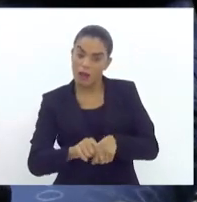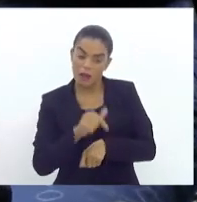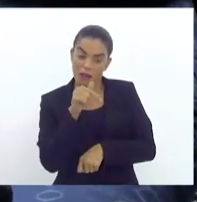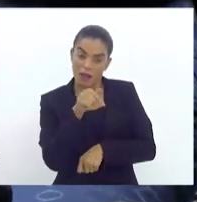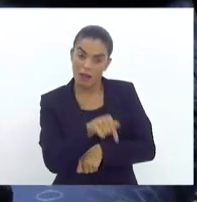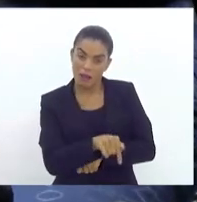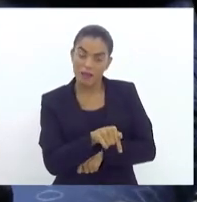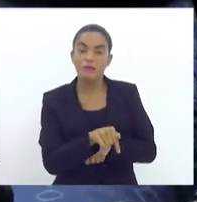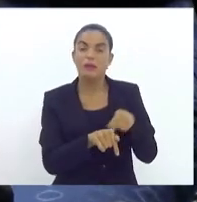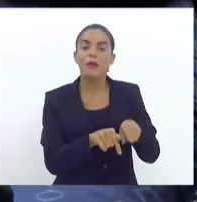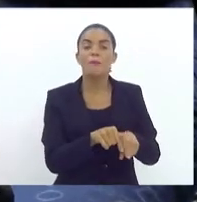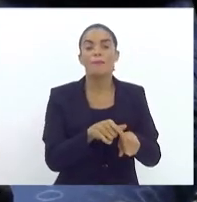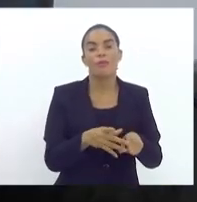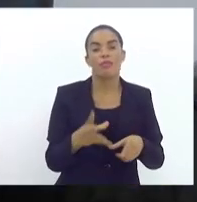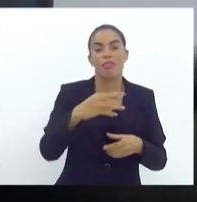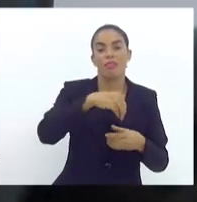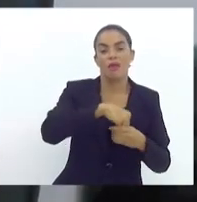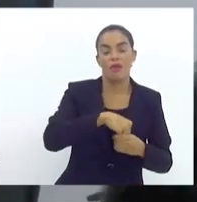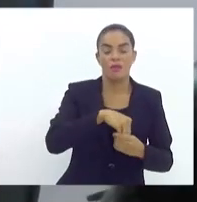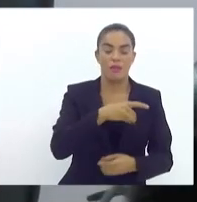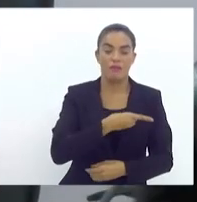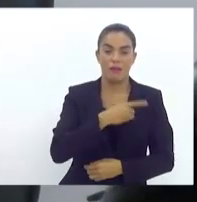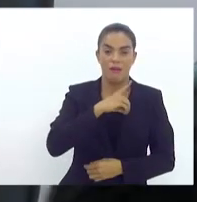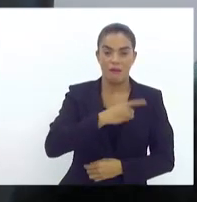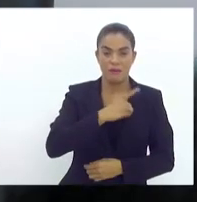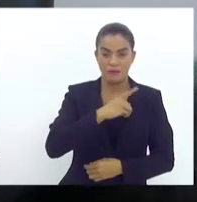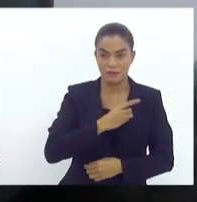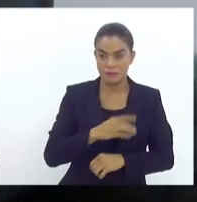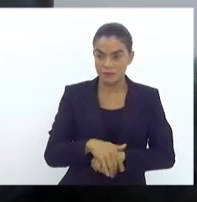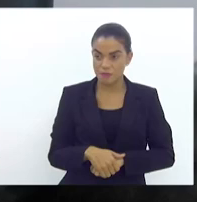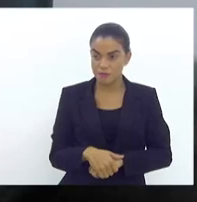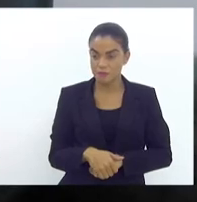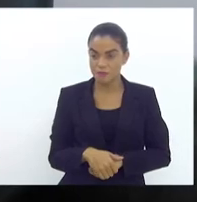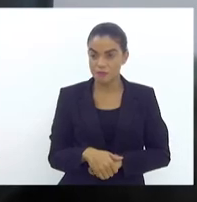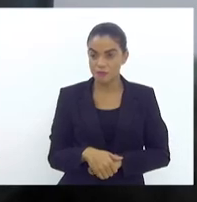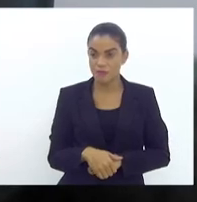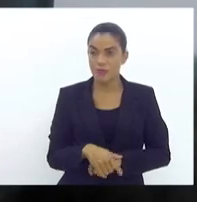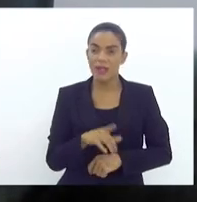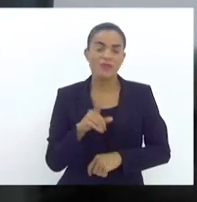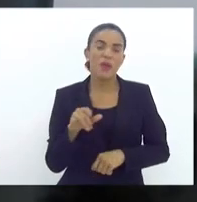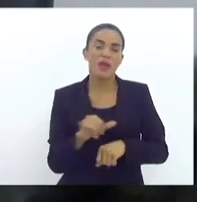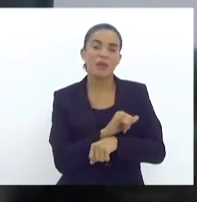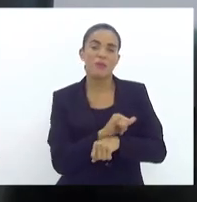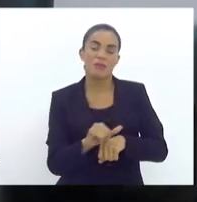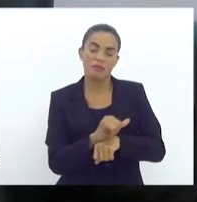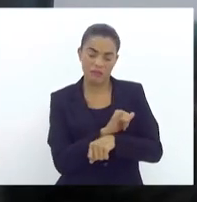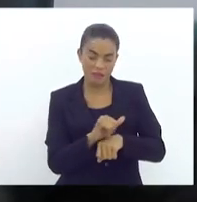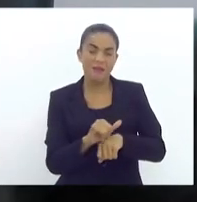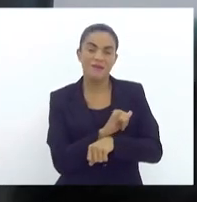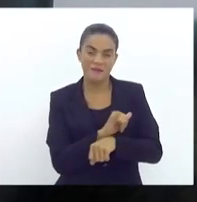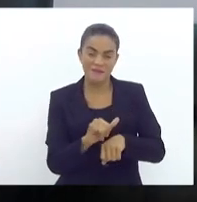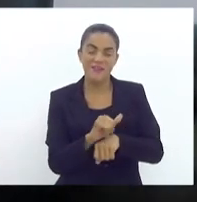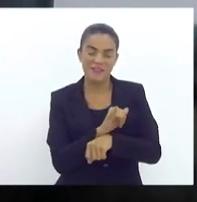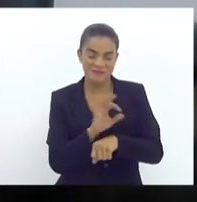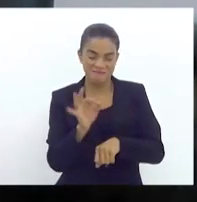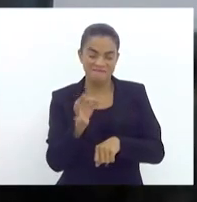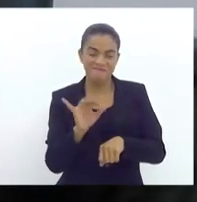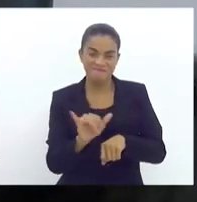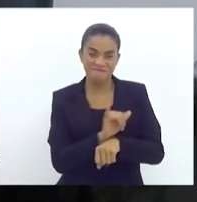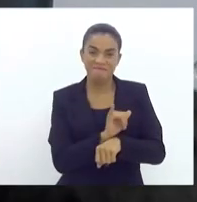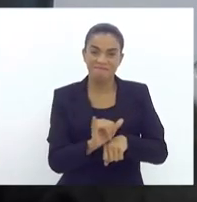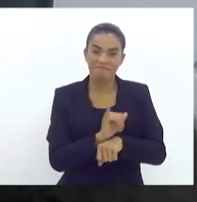por certo não existe esteja em sede em sede policial esse equipamento não né essa ferramenta é a ferramenta